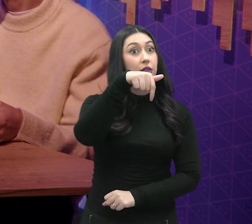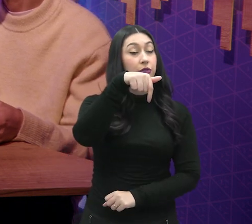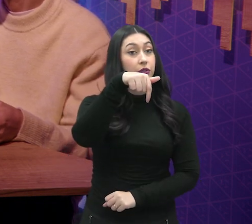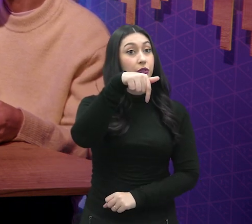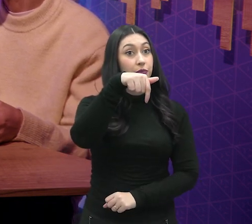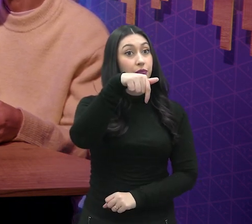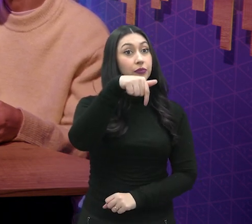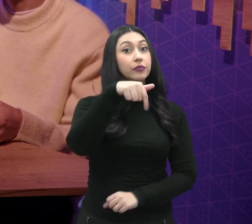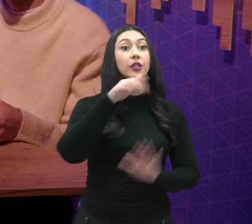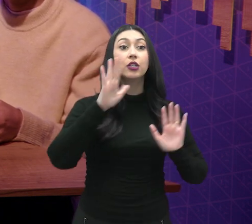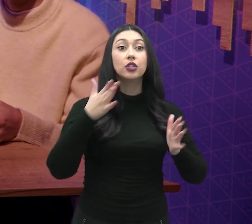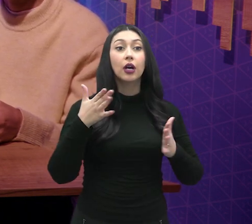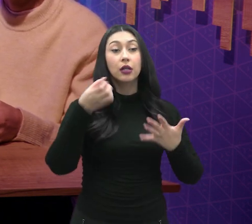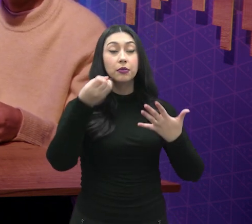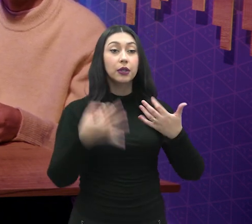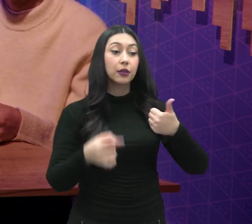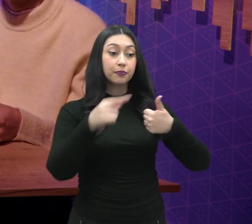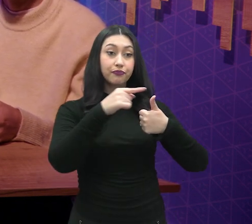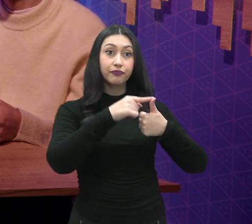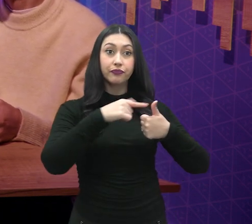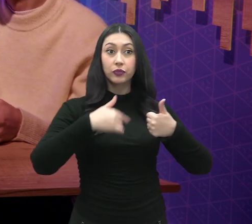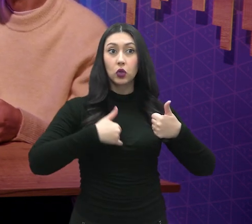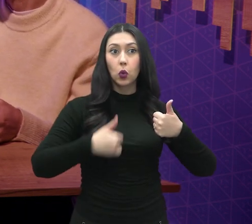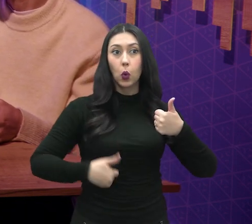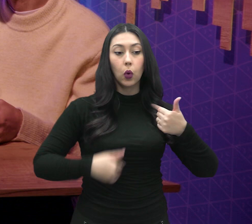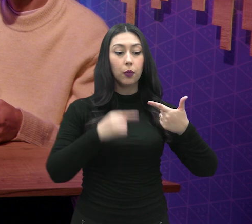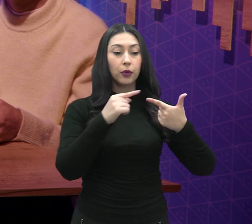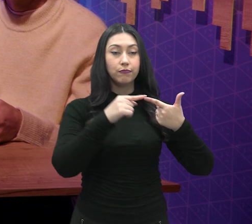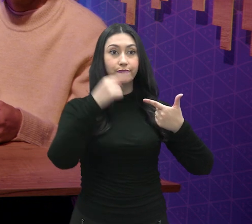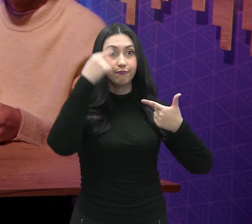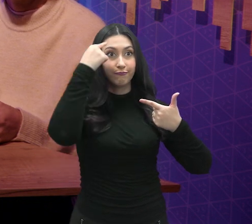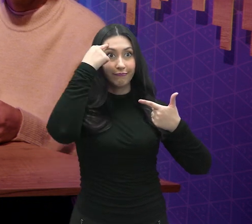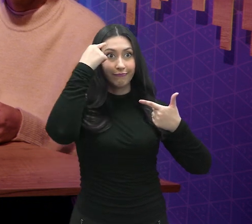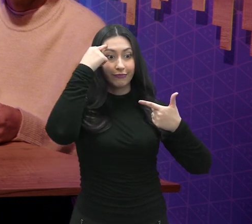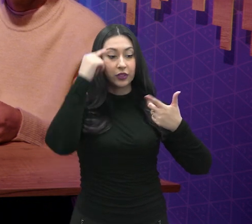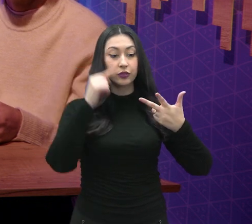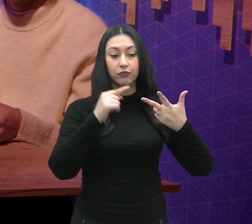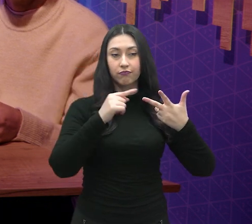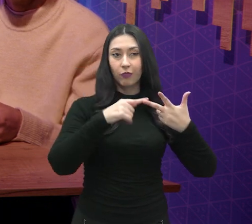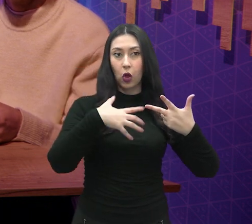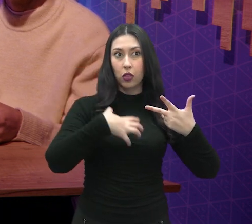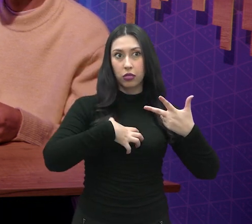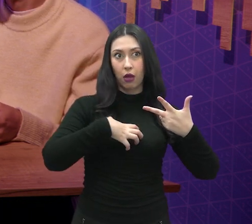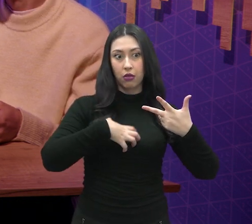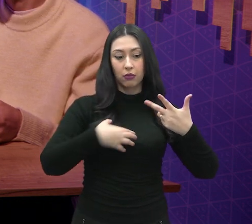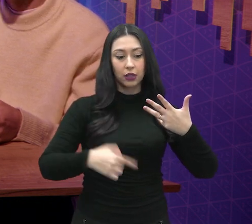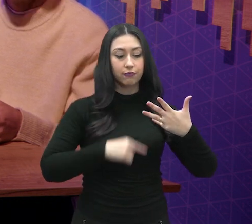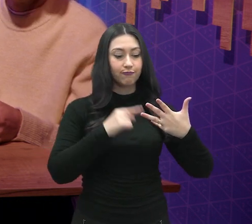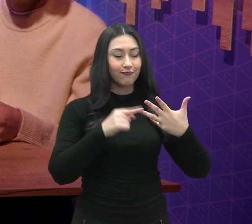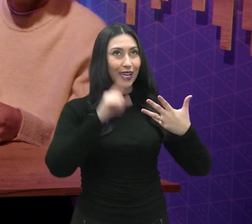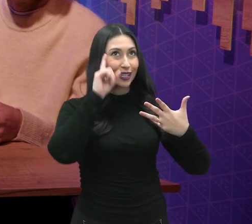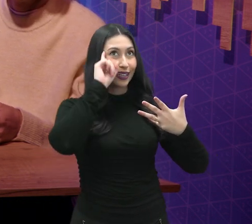tem 7 divisões. A gente falou aí do descanso físico, do descanso mental, do descanso sensorial, do